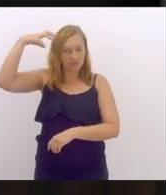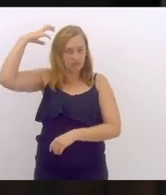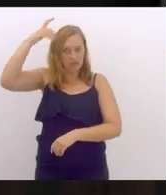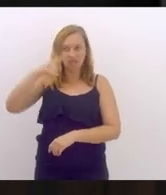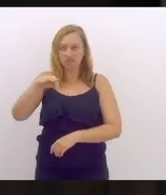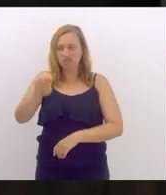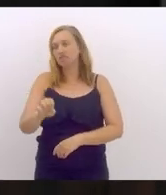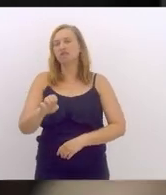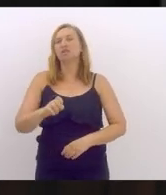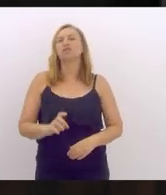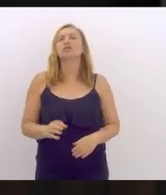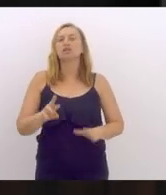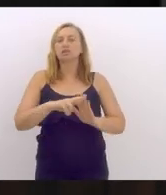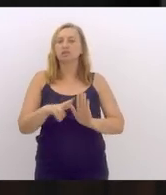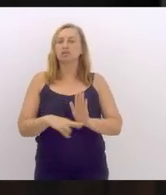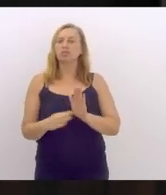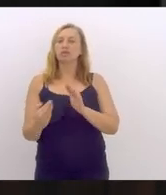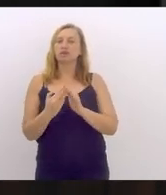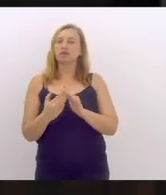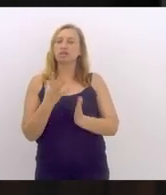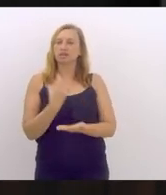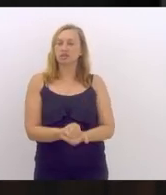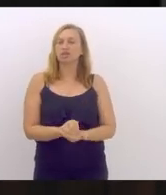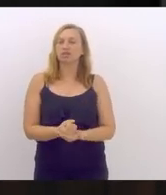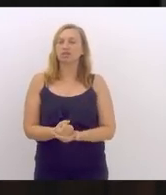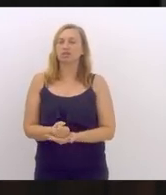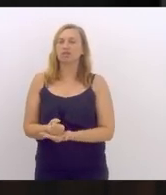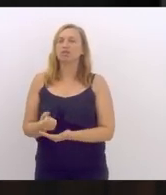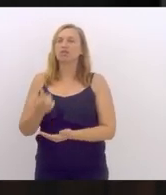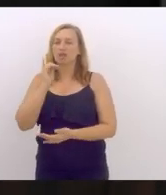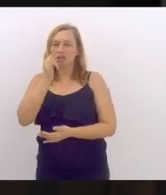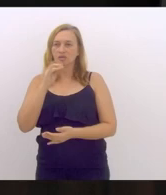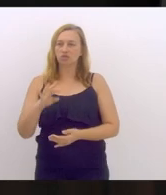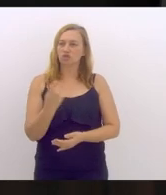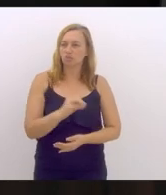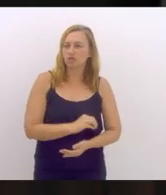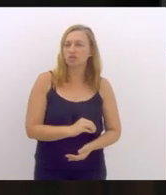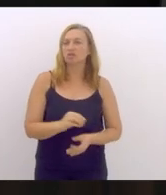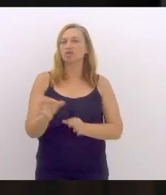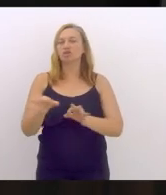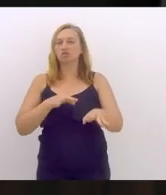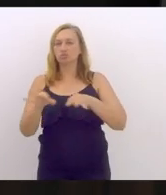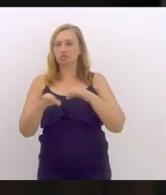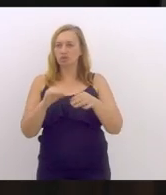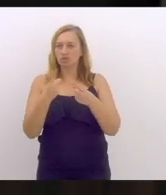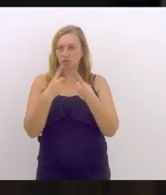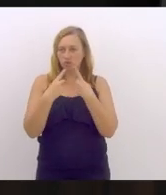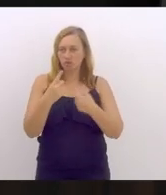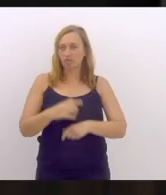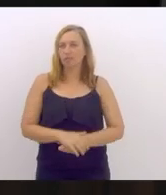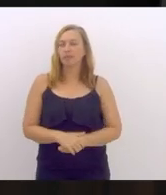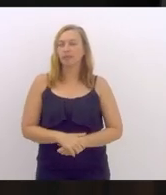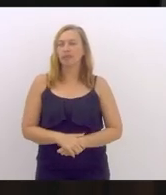comissão de novas internas de proporções externa favorável pela Chico Machado em discussão